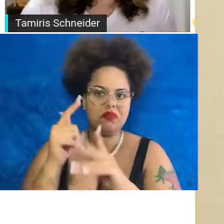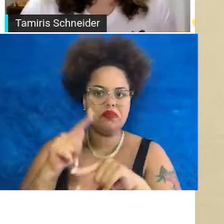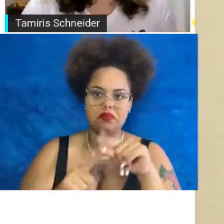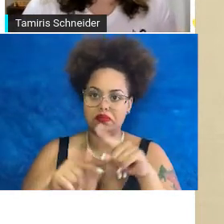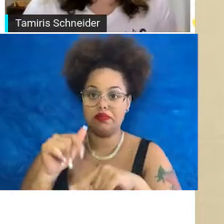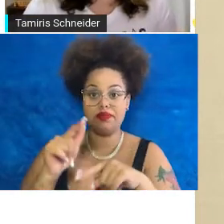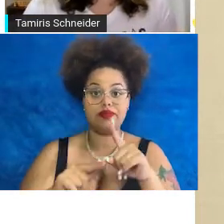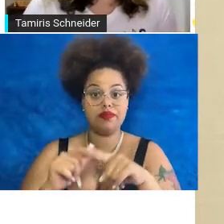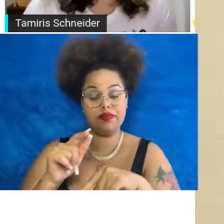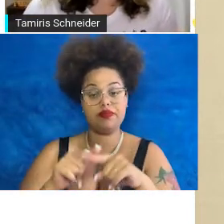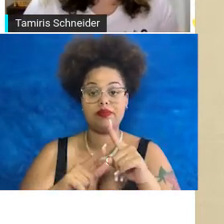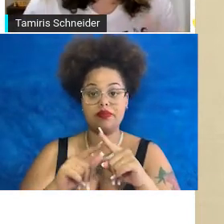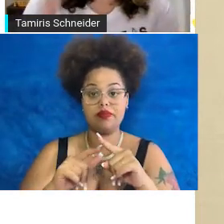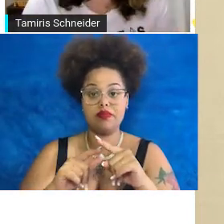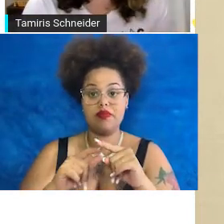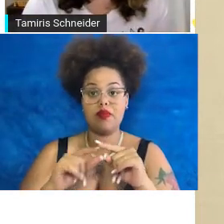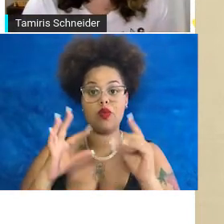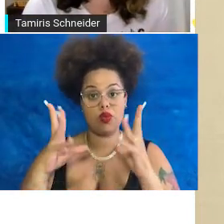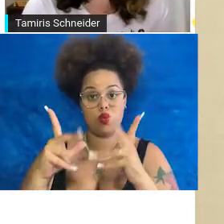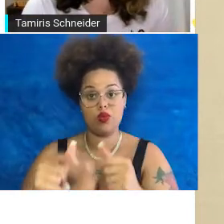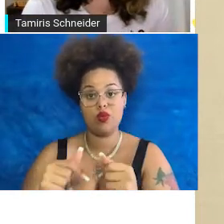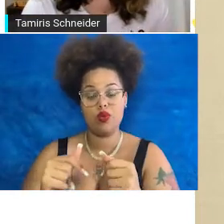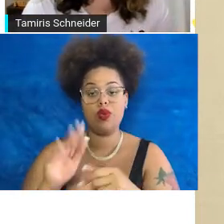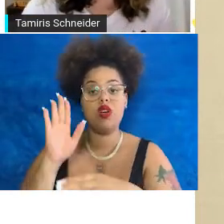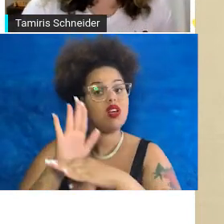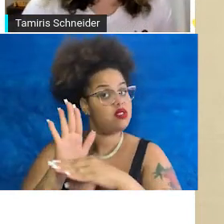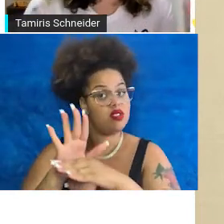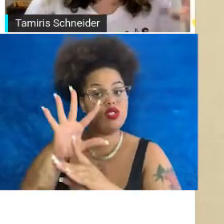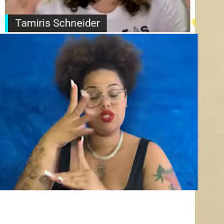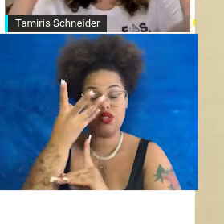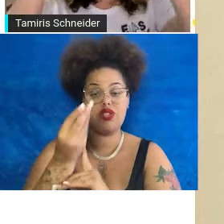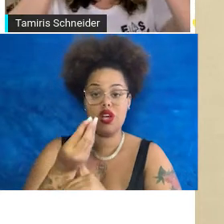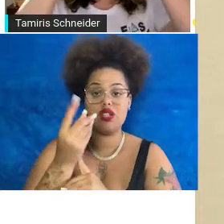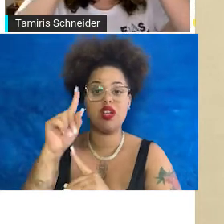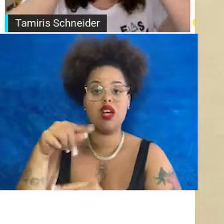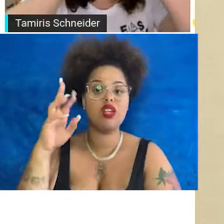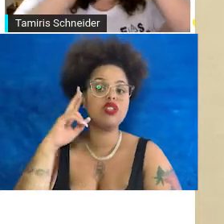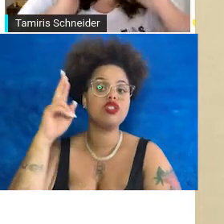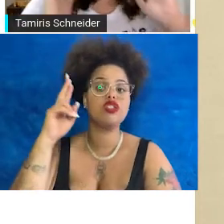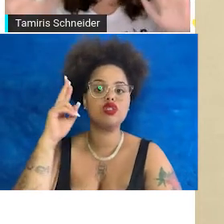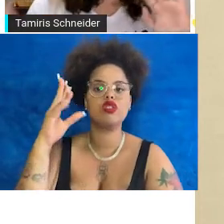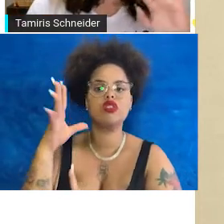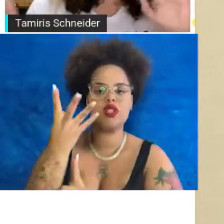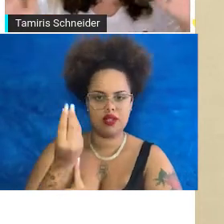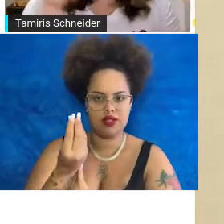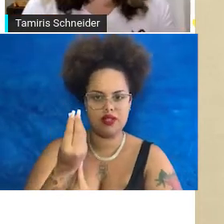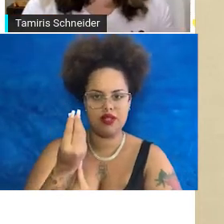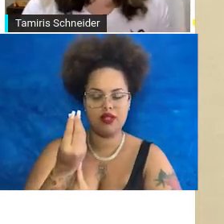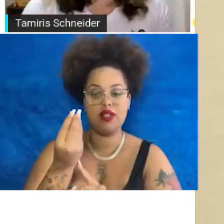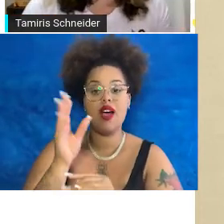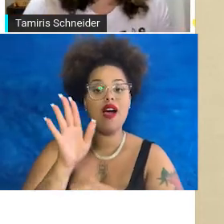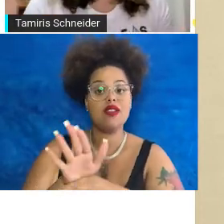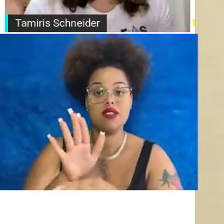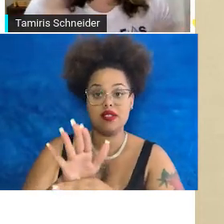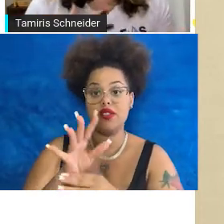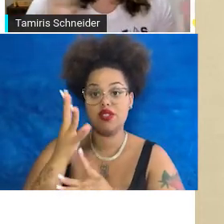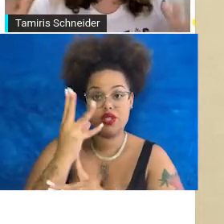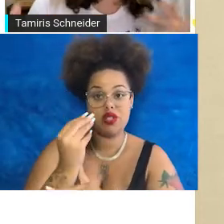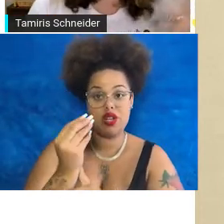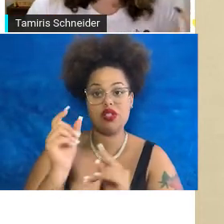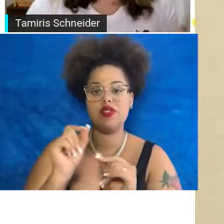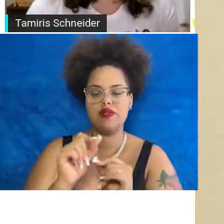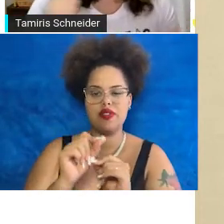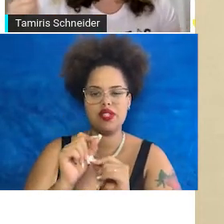necessário, de tudo isso, para o assistente de arte. Então, o diretor de arte e o assistente fazem